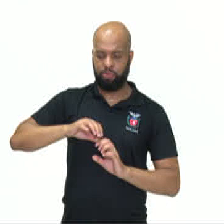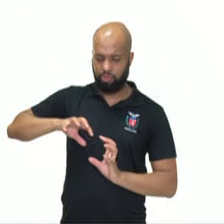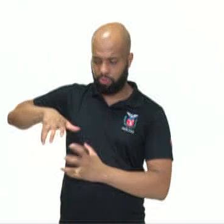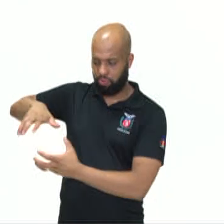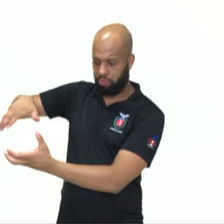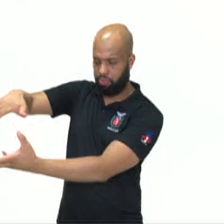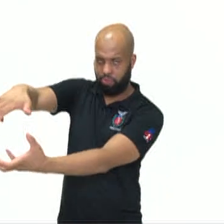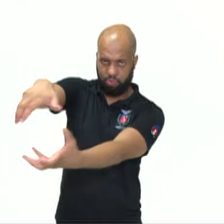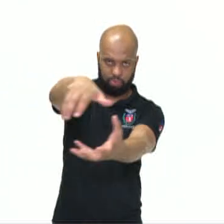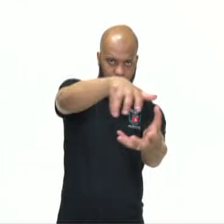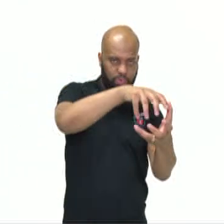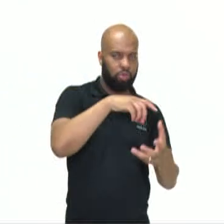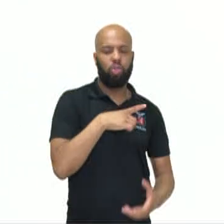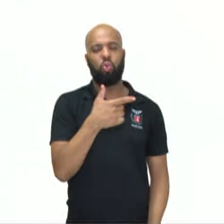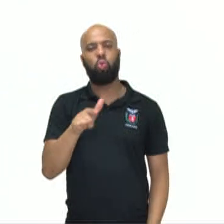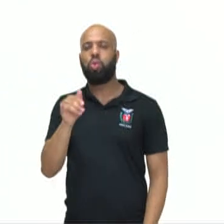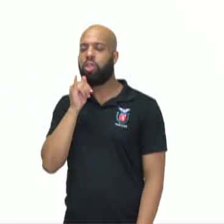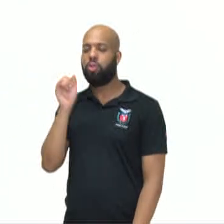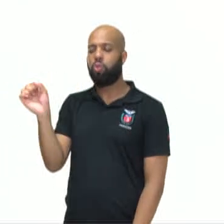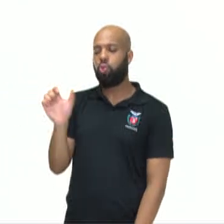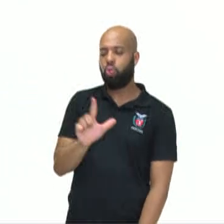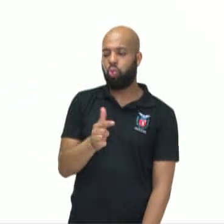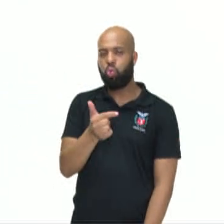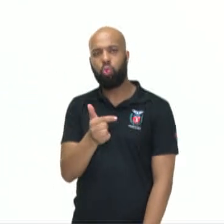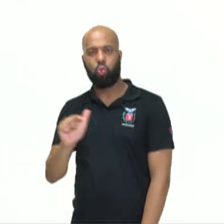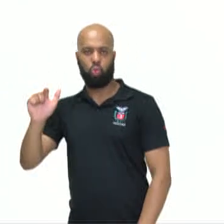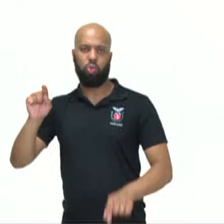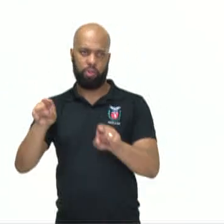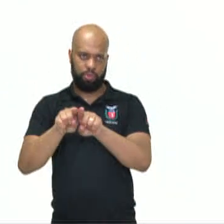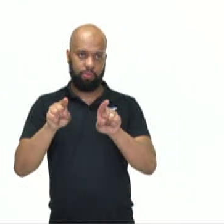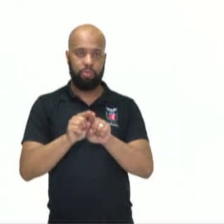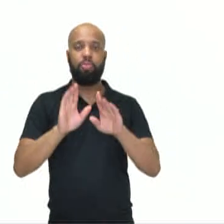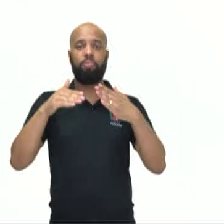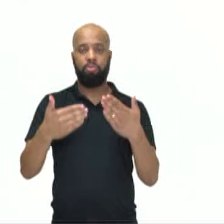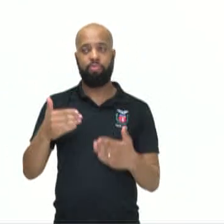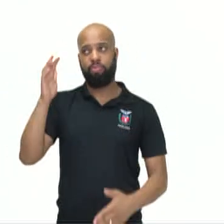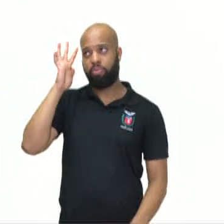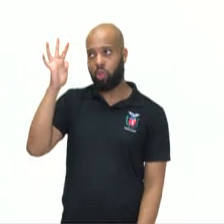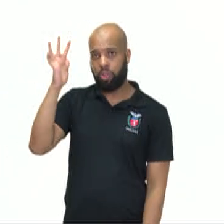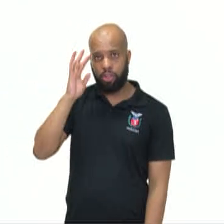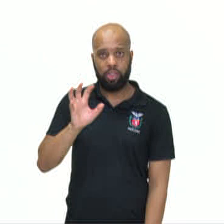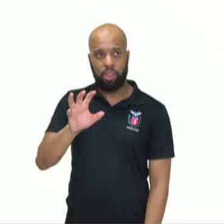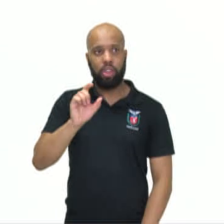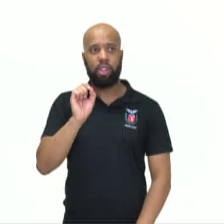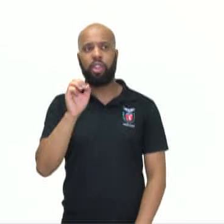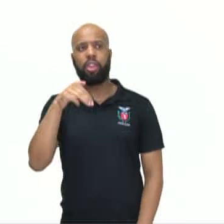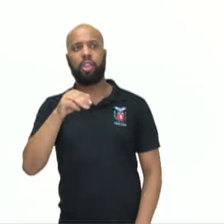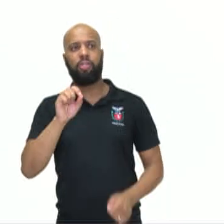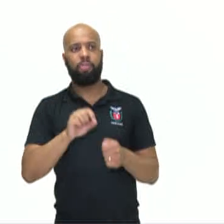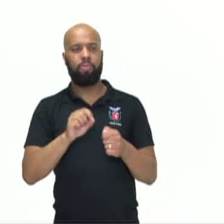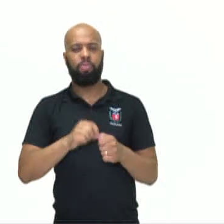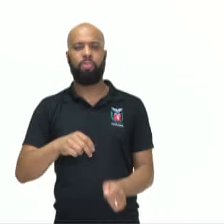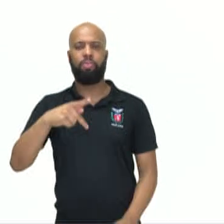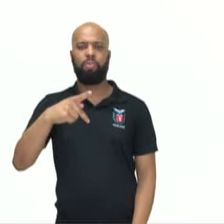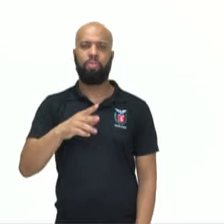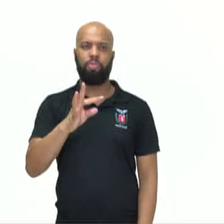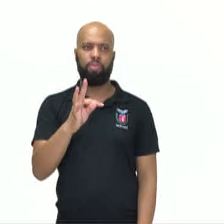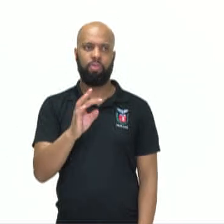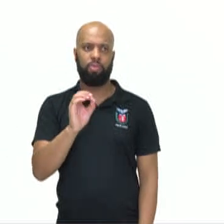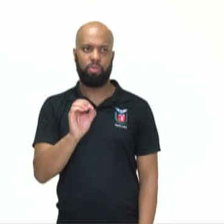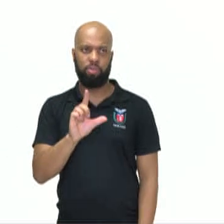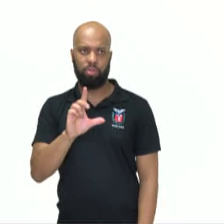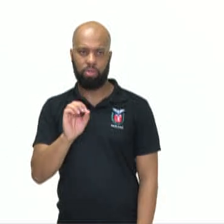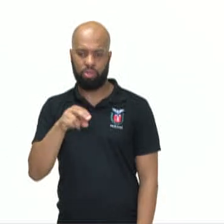redor orbitavam o Sol e os demais astros. Essa teoria foi concebida por Cláudio Ptolomeu e